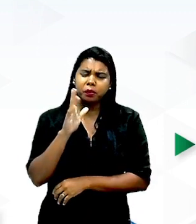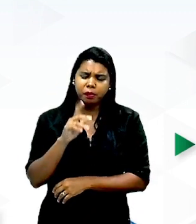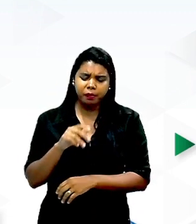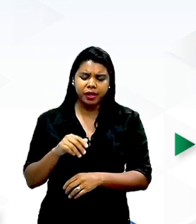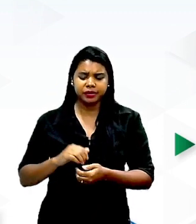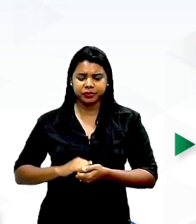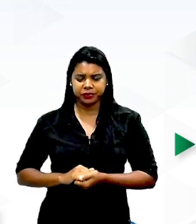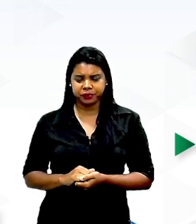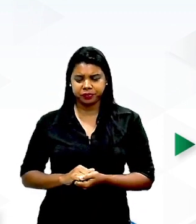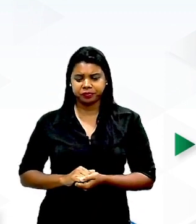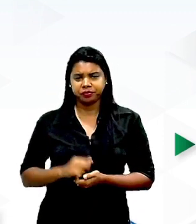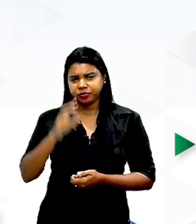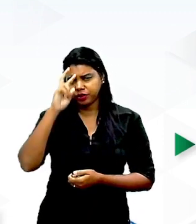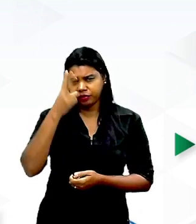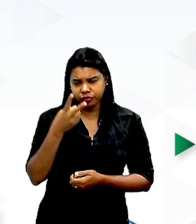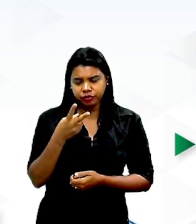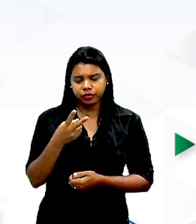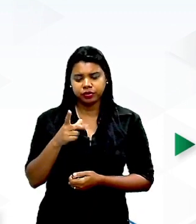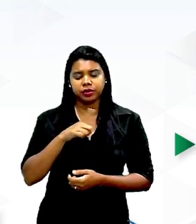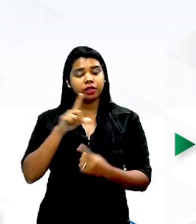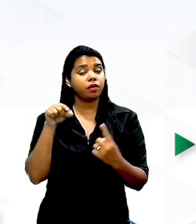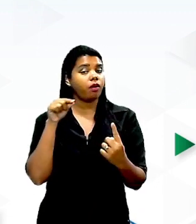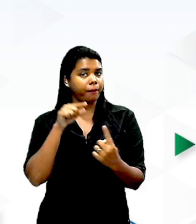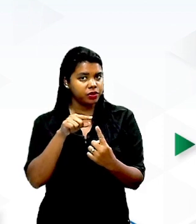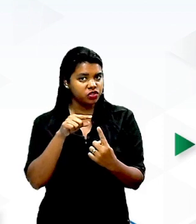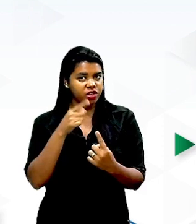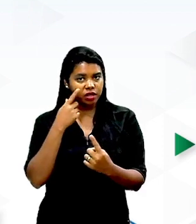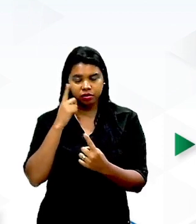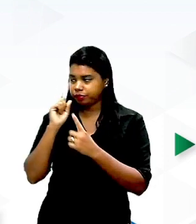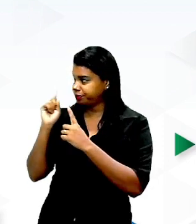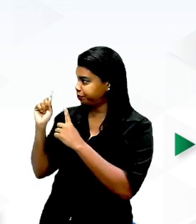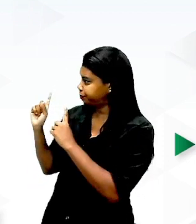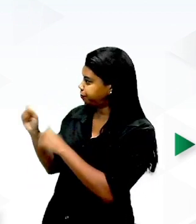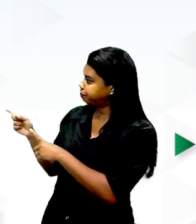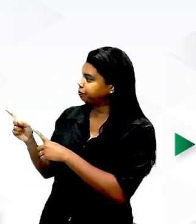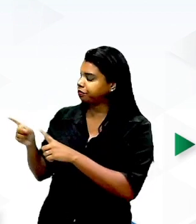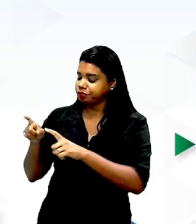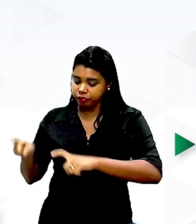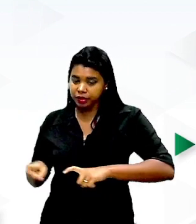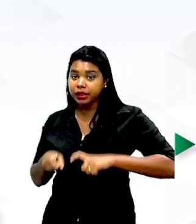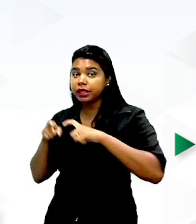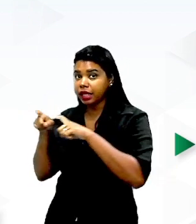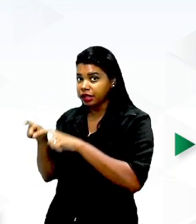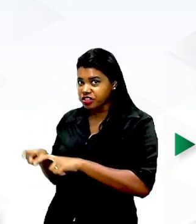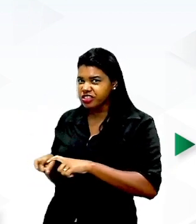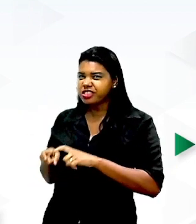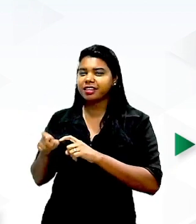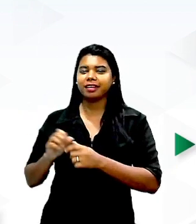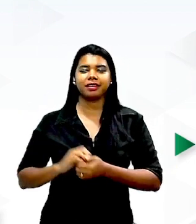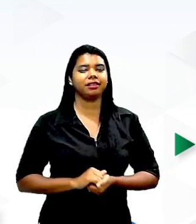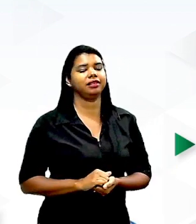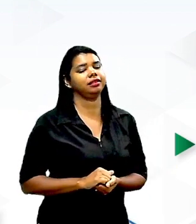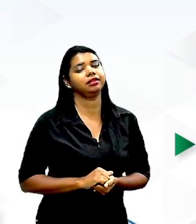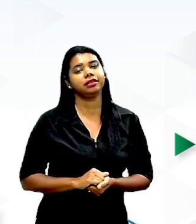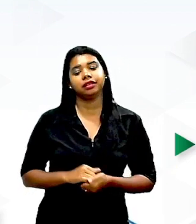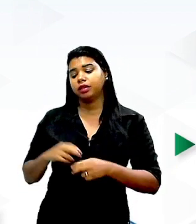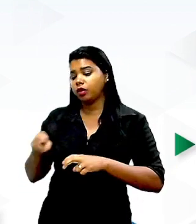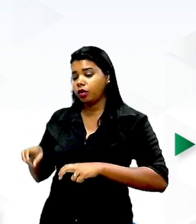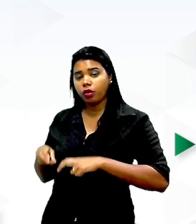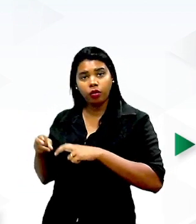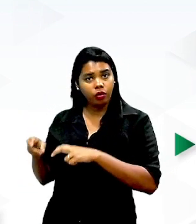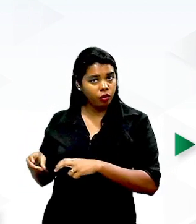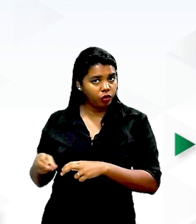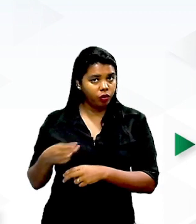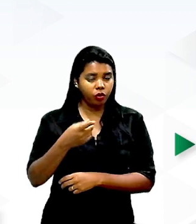é essencial para quem tem um objeto desse na sua fazenda, na chácara, no sítio ou até mesmo